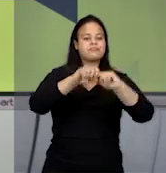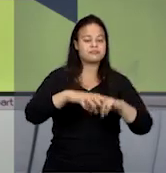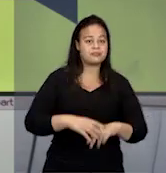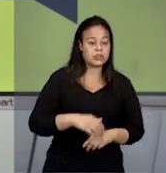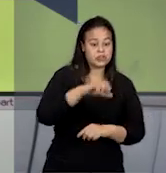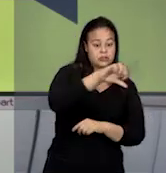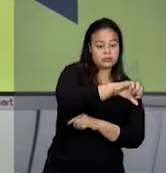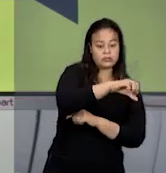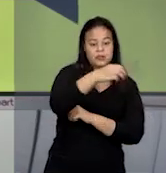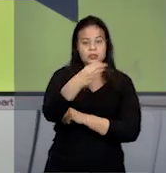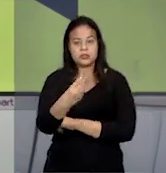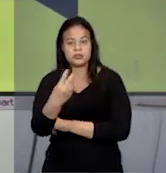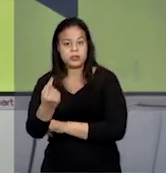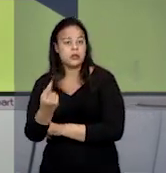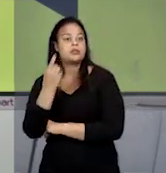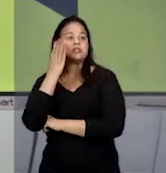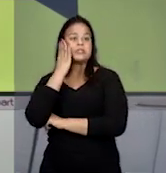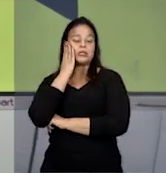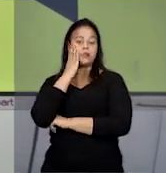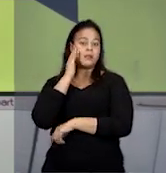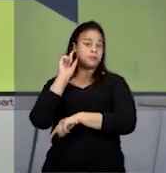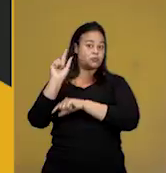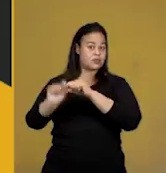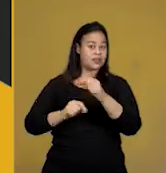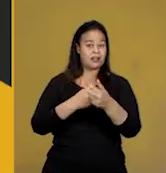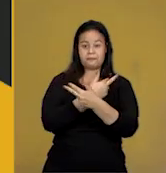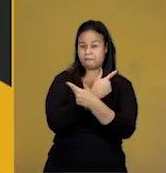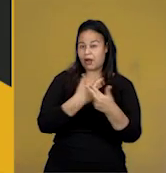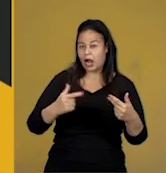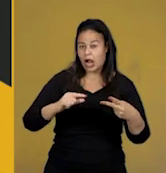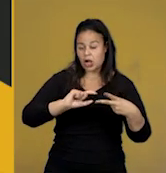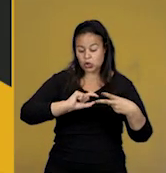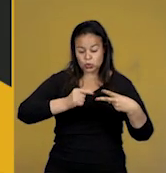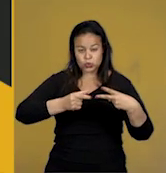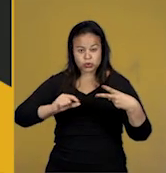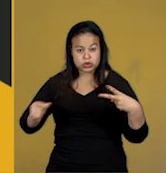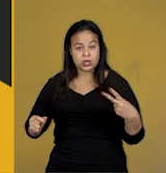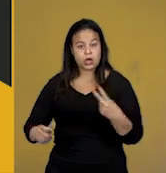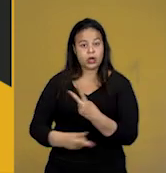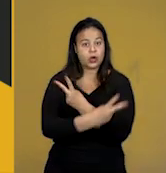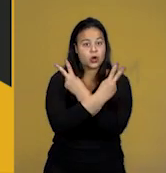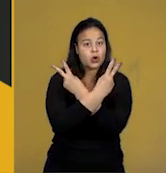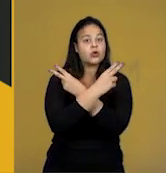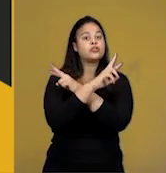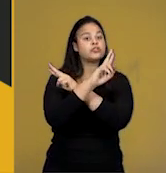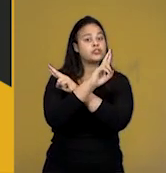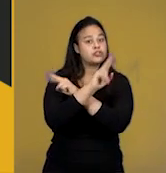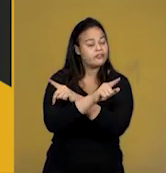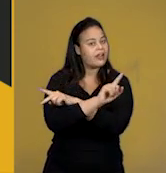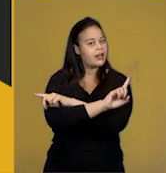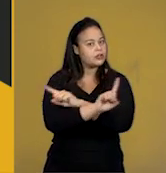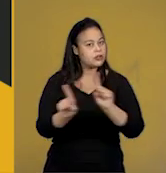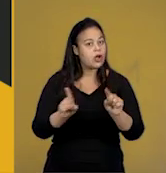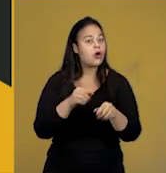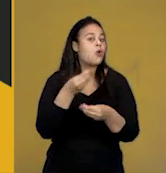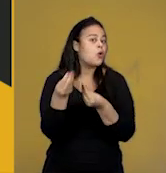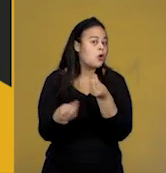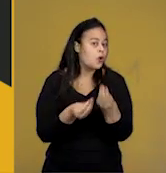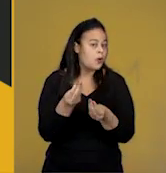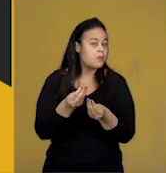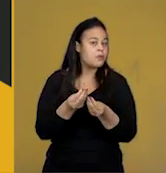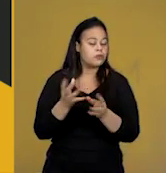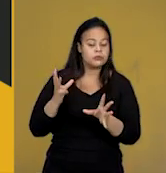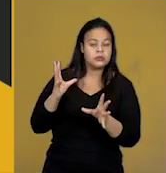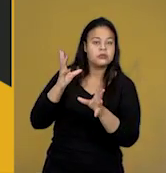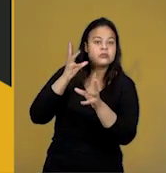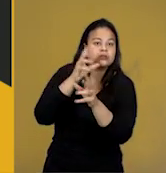E com isso, nós sabemos que vários genes, em cromossomos diferentes ou não, somam seus